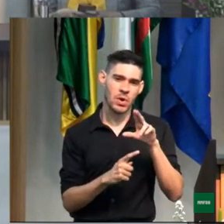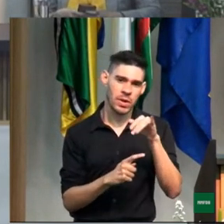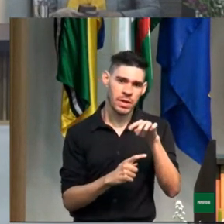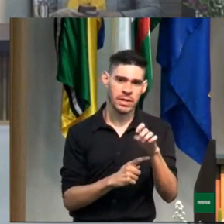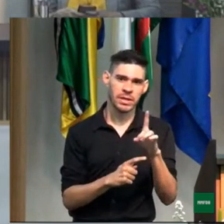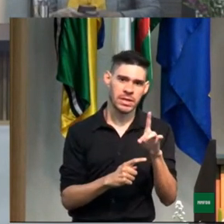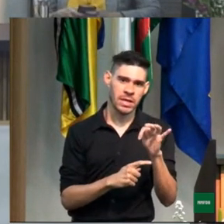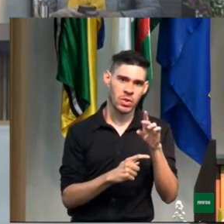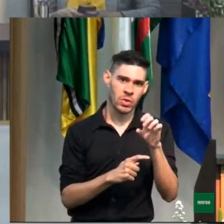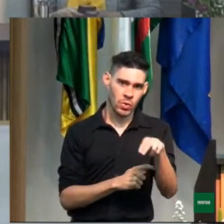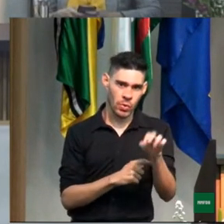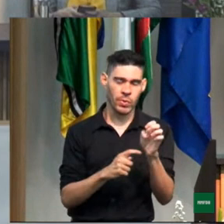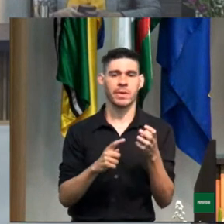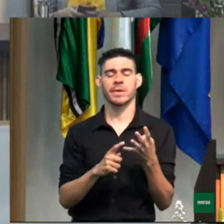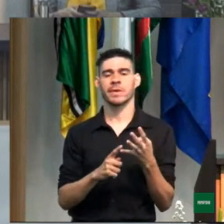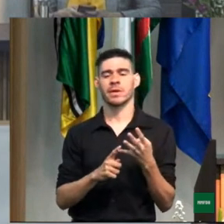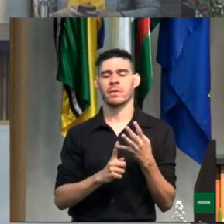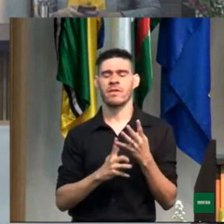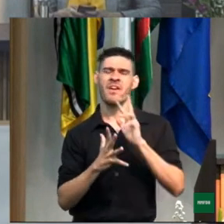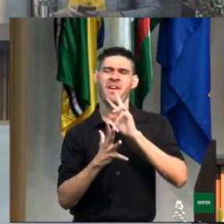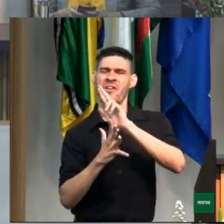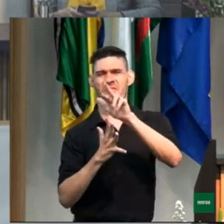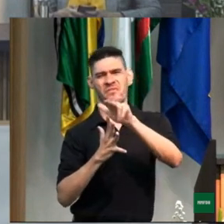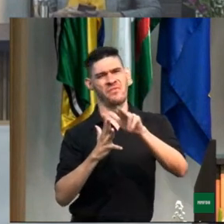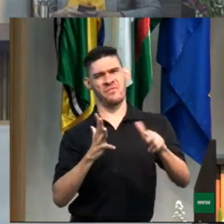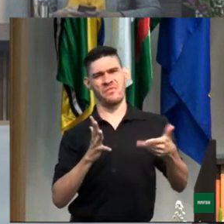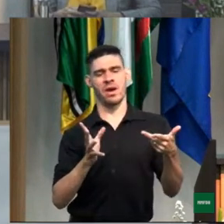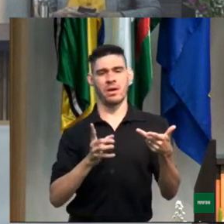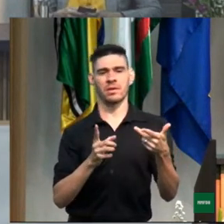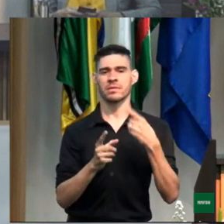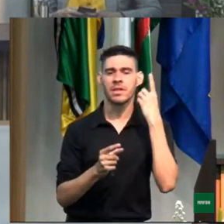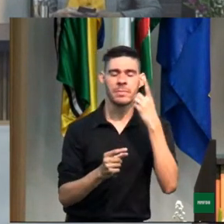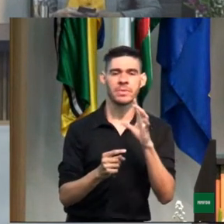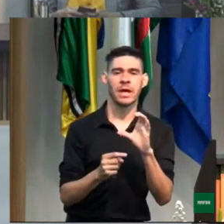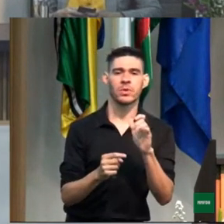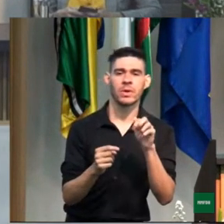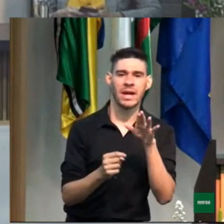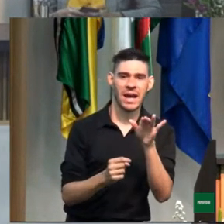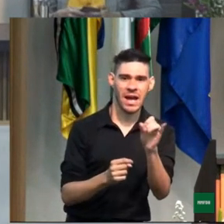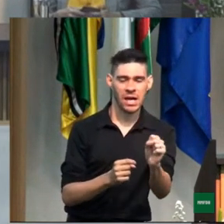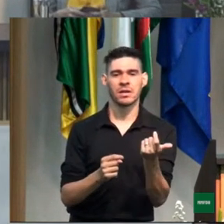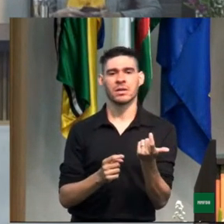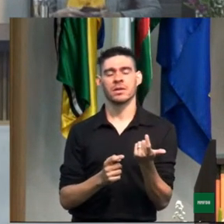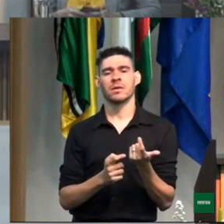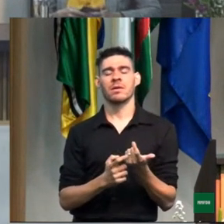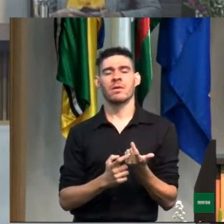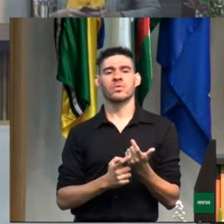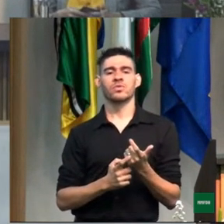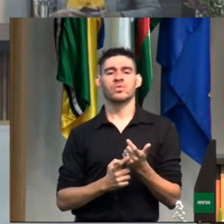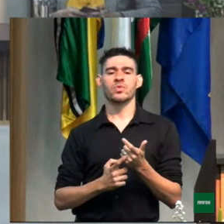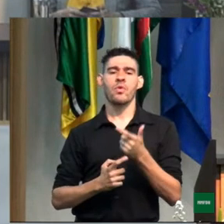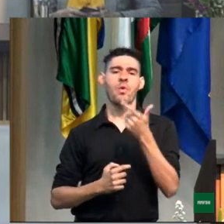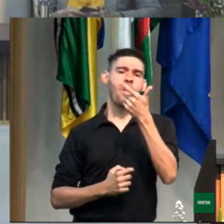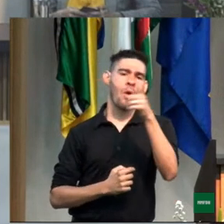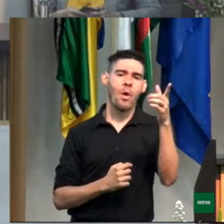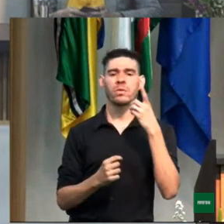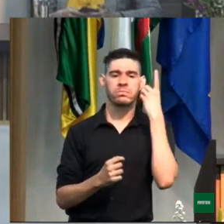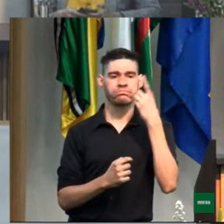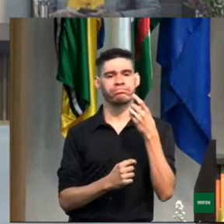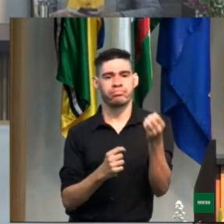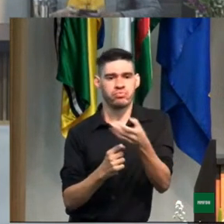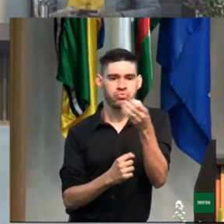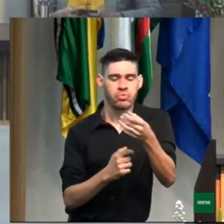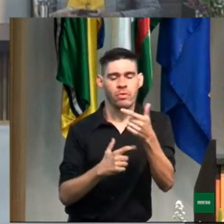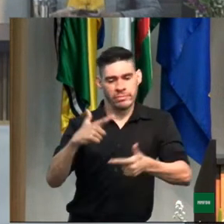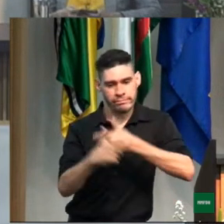e tantos outros aí, o deputado Carlos Jordi, tantos outros novos e que são atuantes, que estão lá